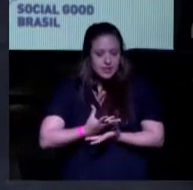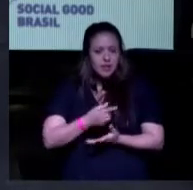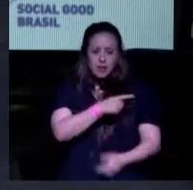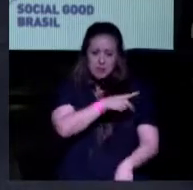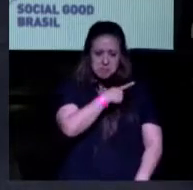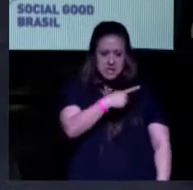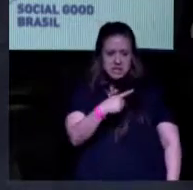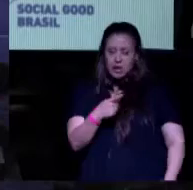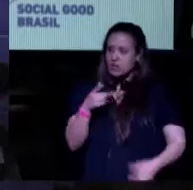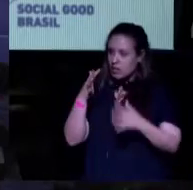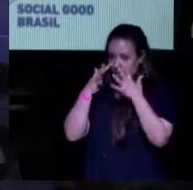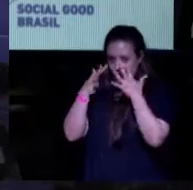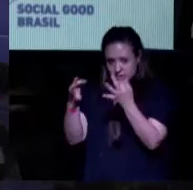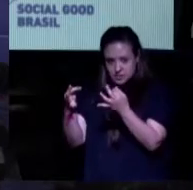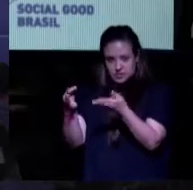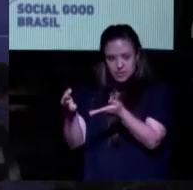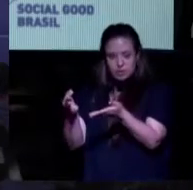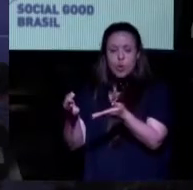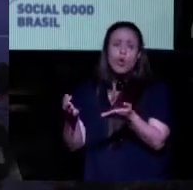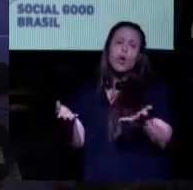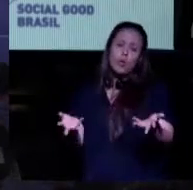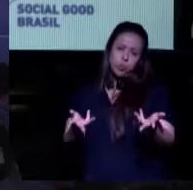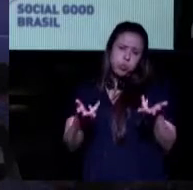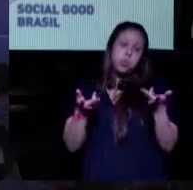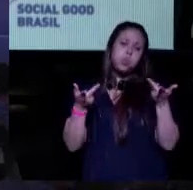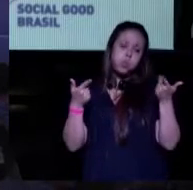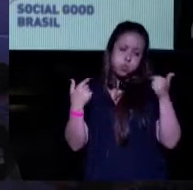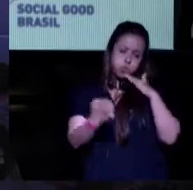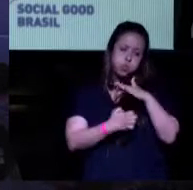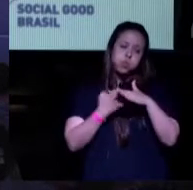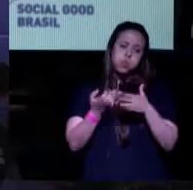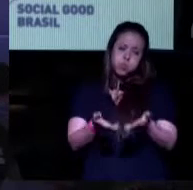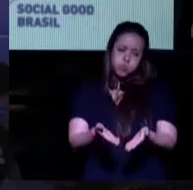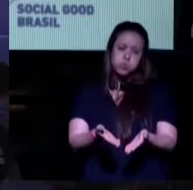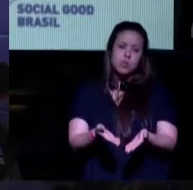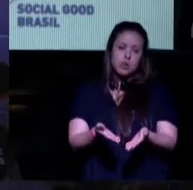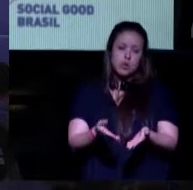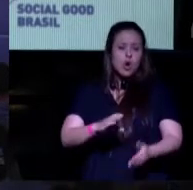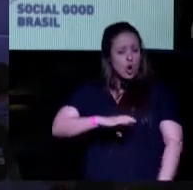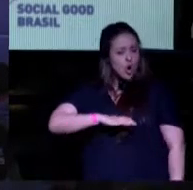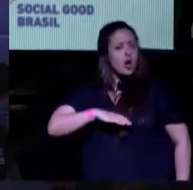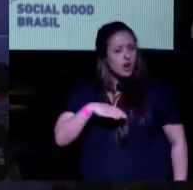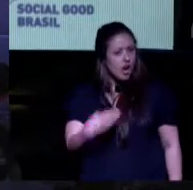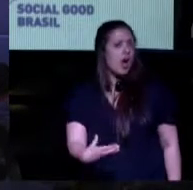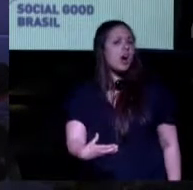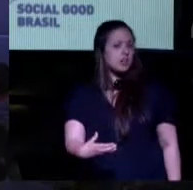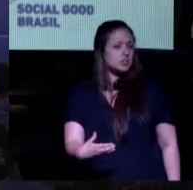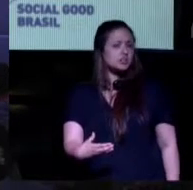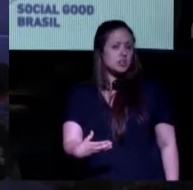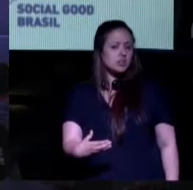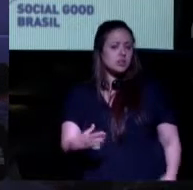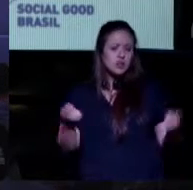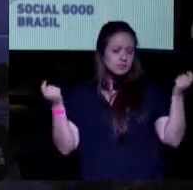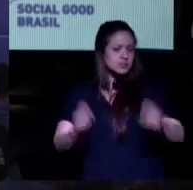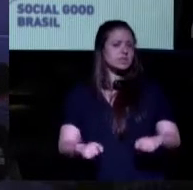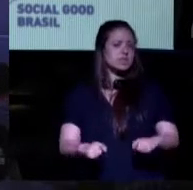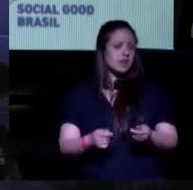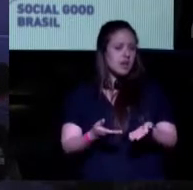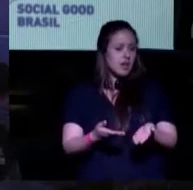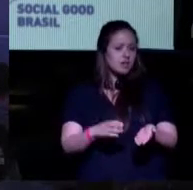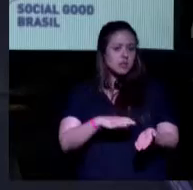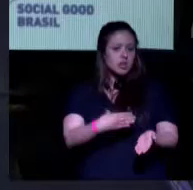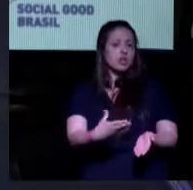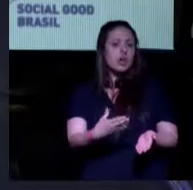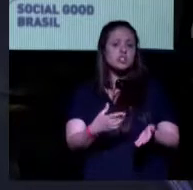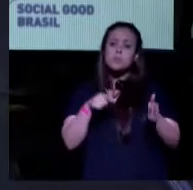sociedade então pra mim as empresas que têm a capacidade ea coragem coragem de chegar lá e perguntar